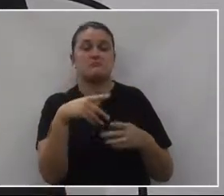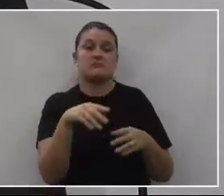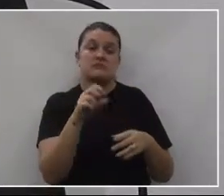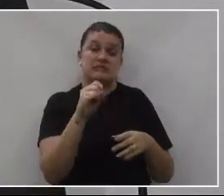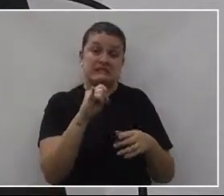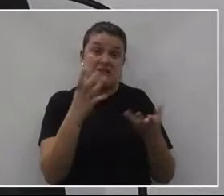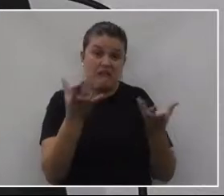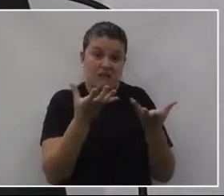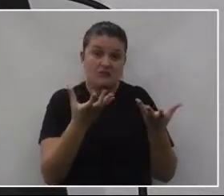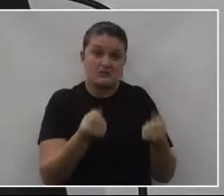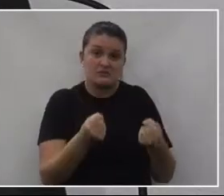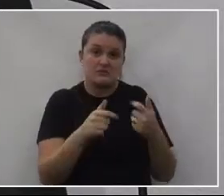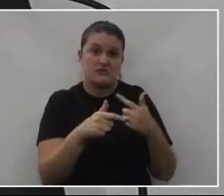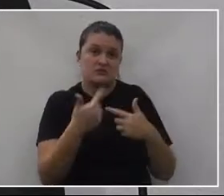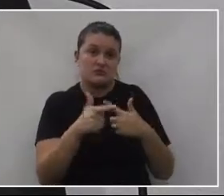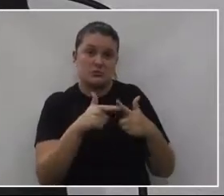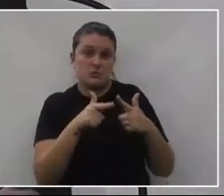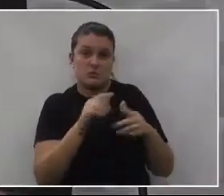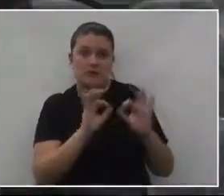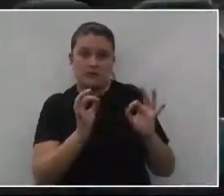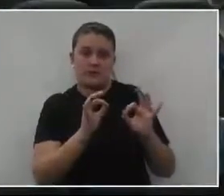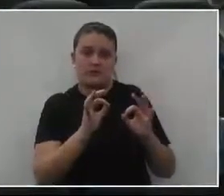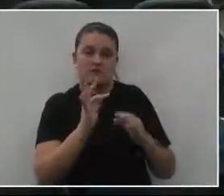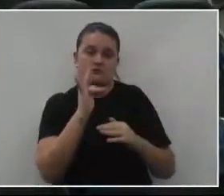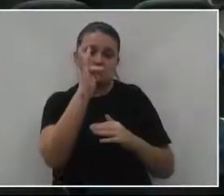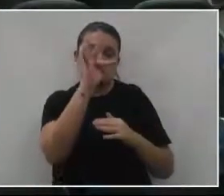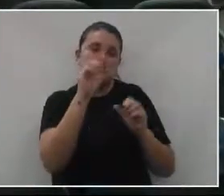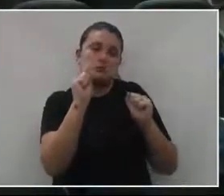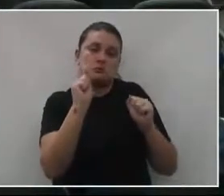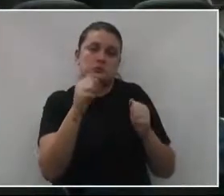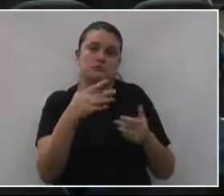também por esse projeto logo adiante.